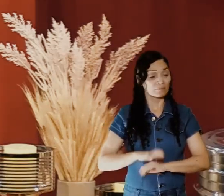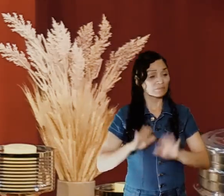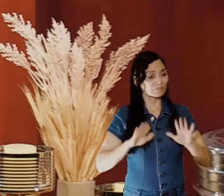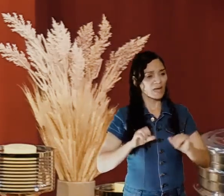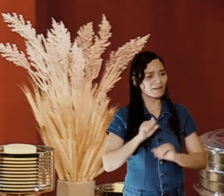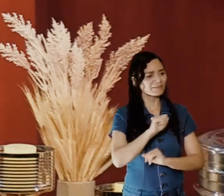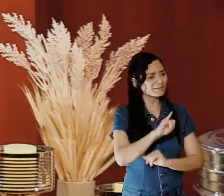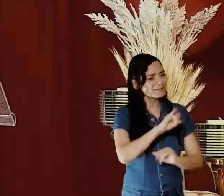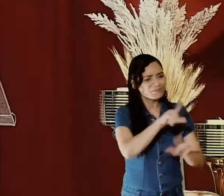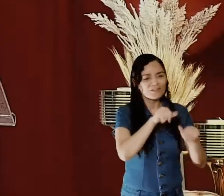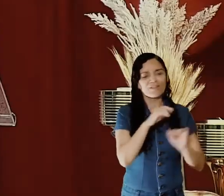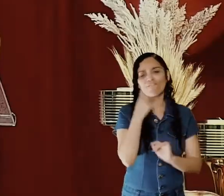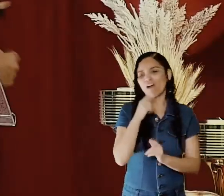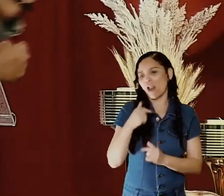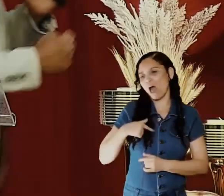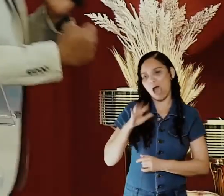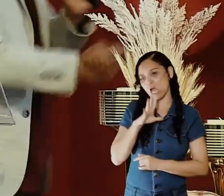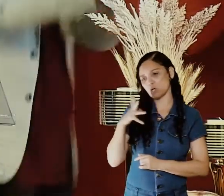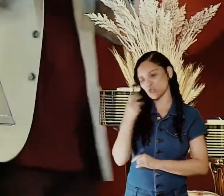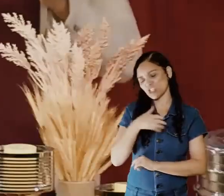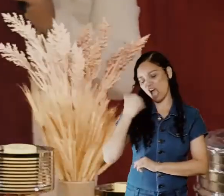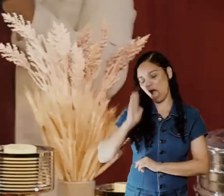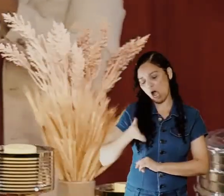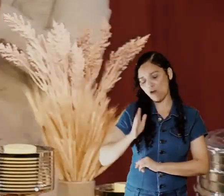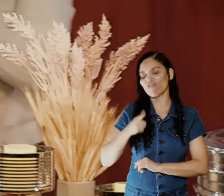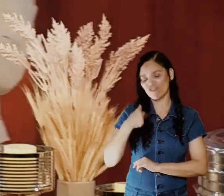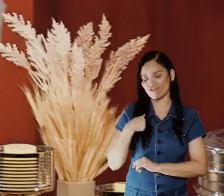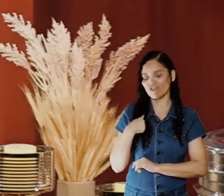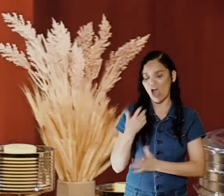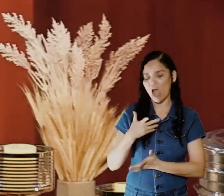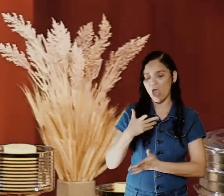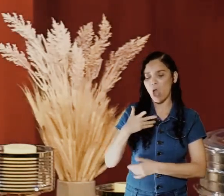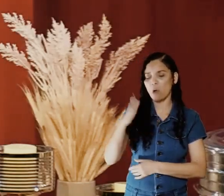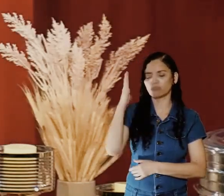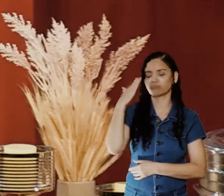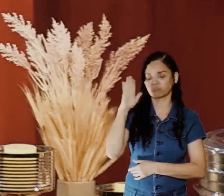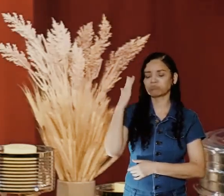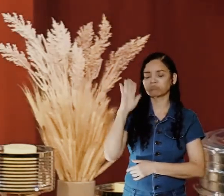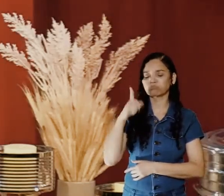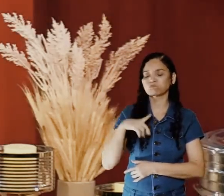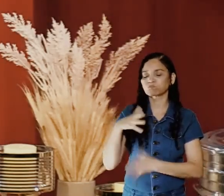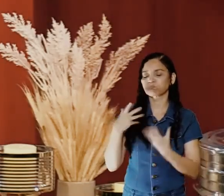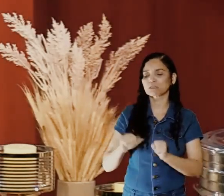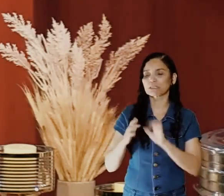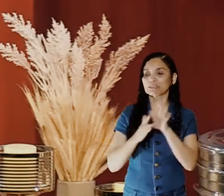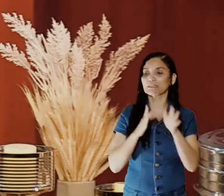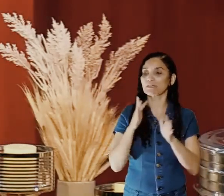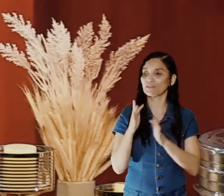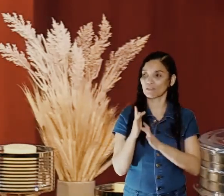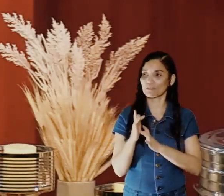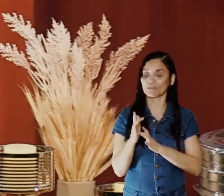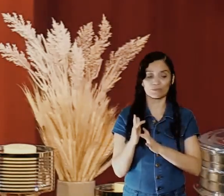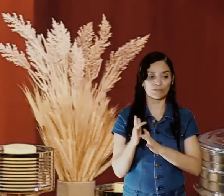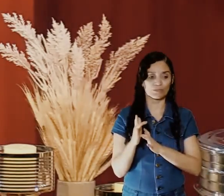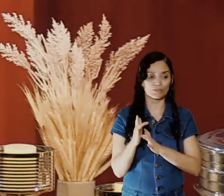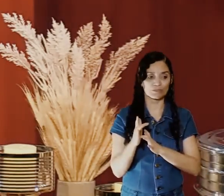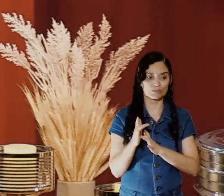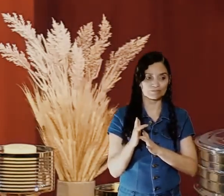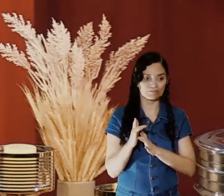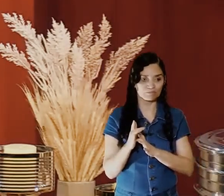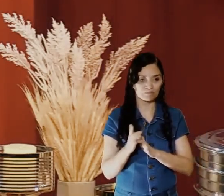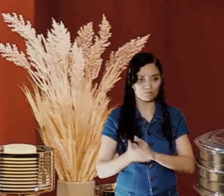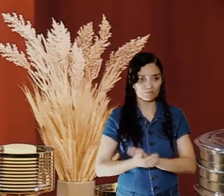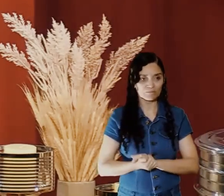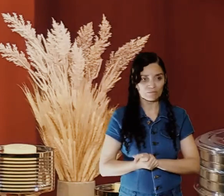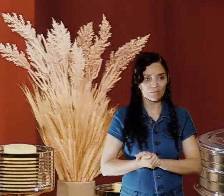é salvo, que recebeu a salvação, que compreendeu daquilo que você foi tirado. Eu fui tirado das